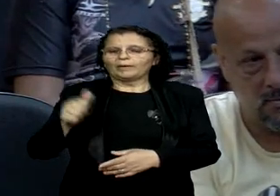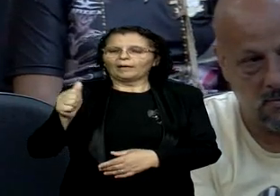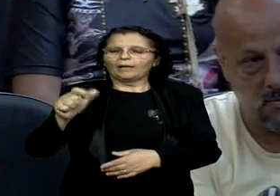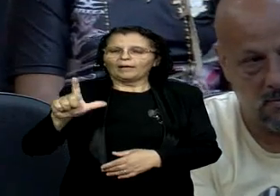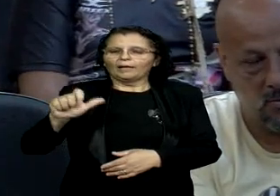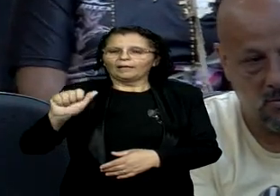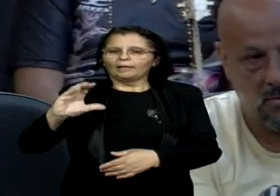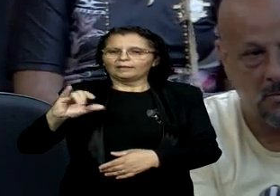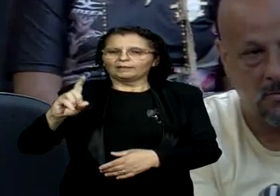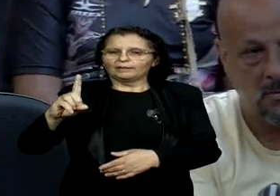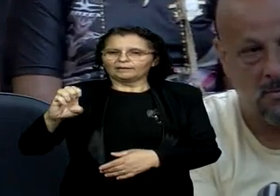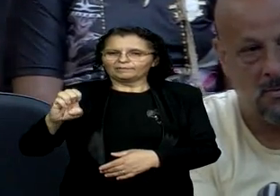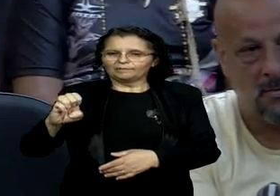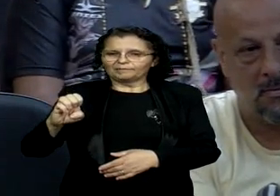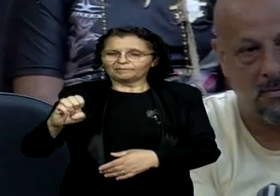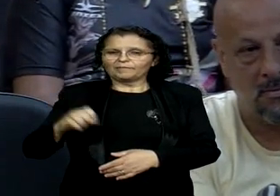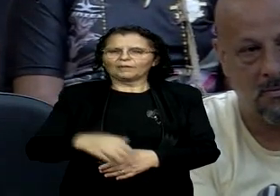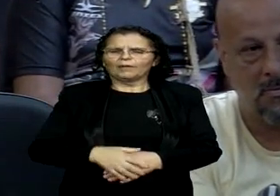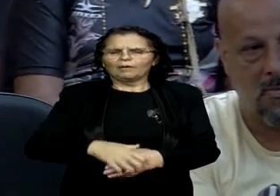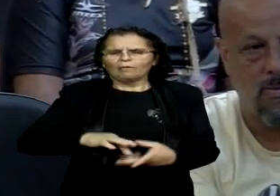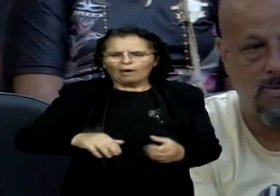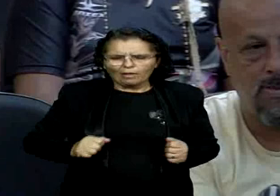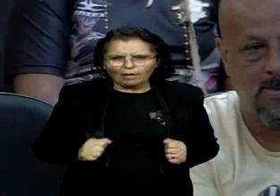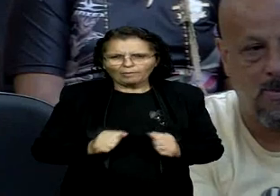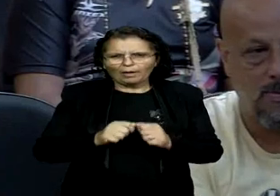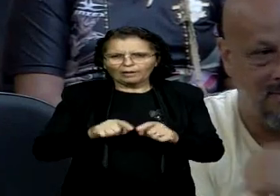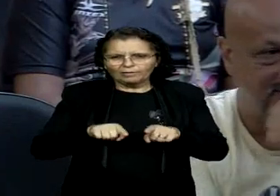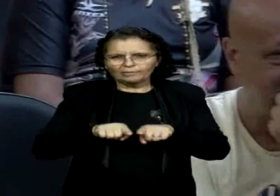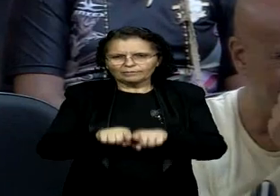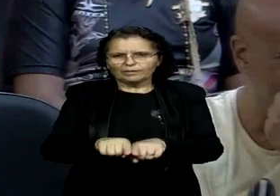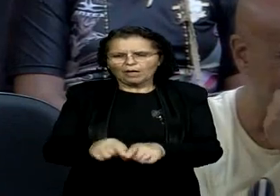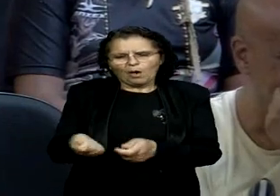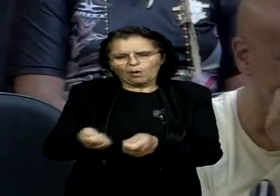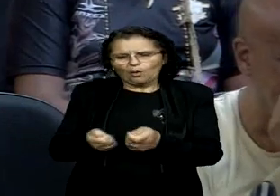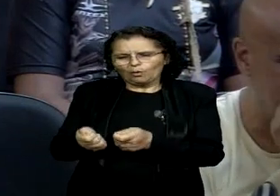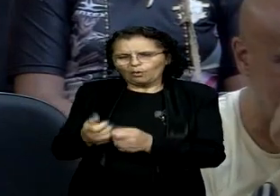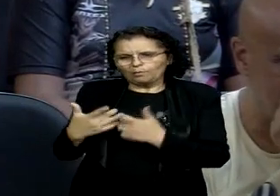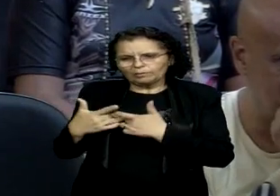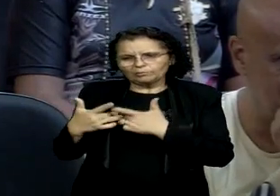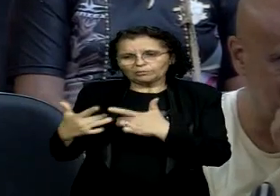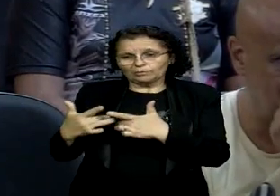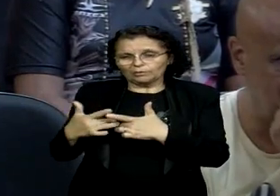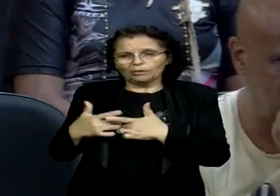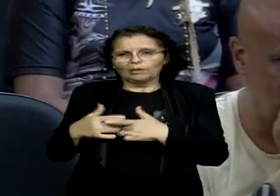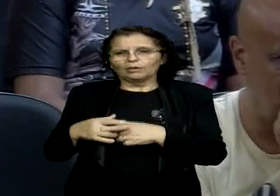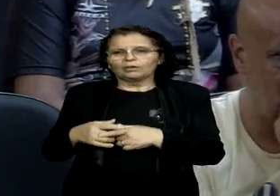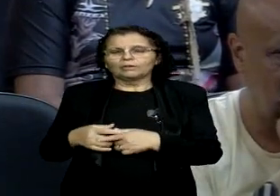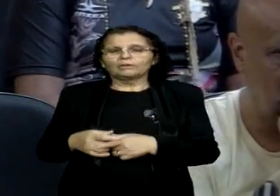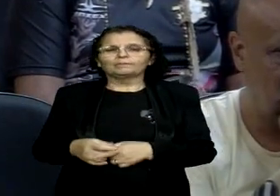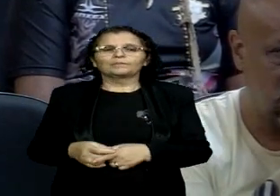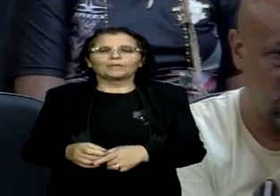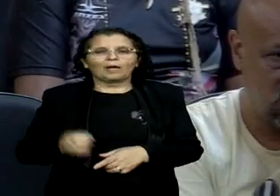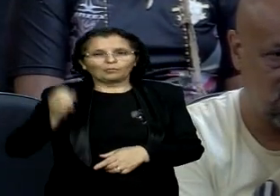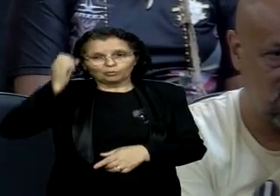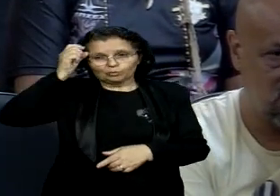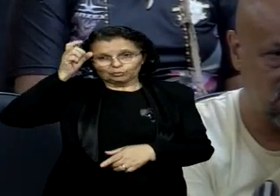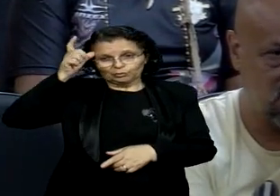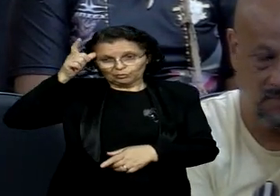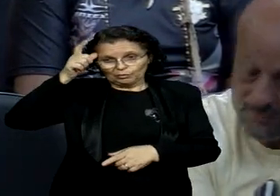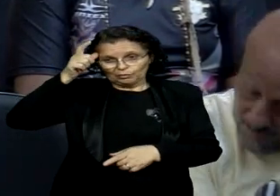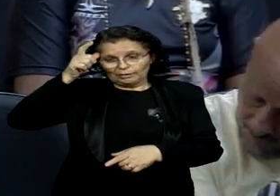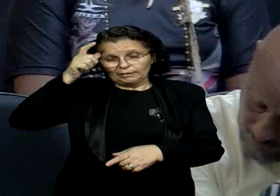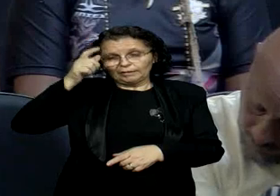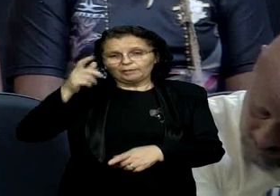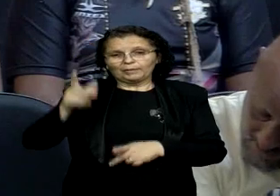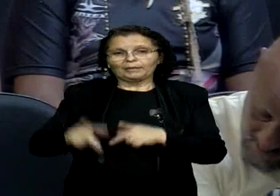parceira muito grande, em vários trabalhos de economia solidária, um trabalho lindíssimo da cultura indígena, e